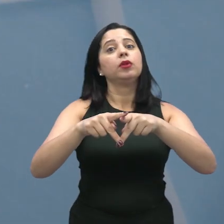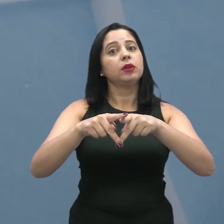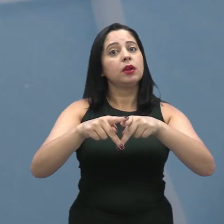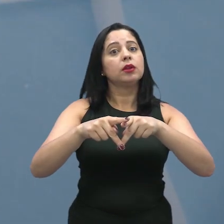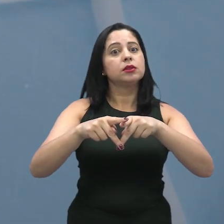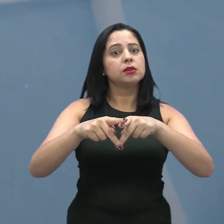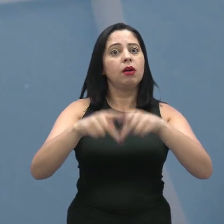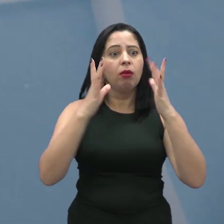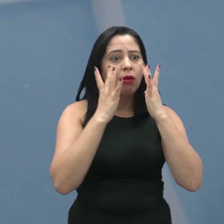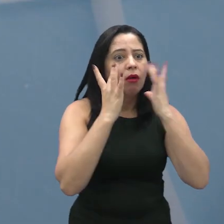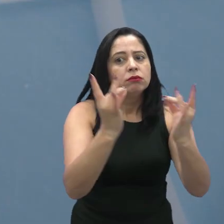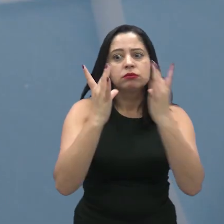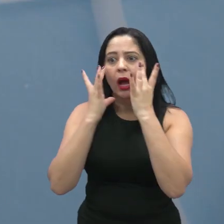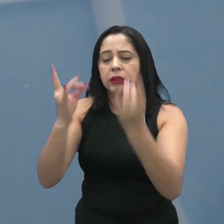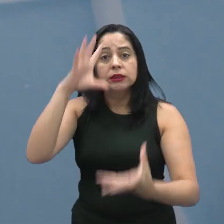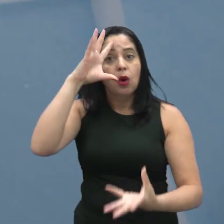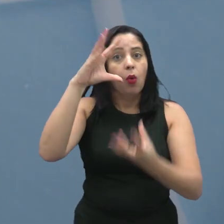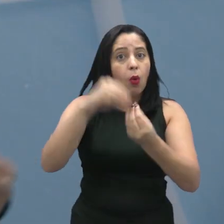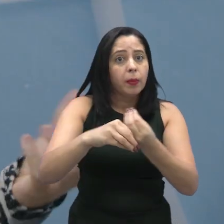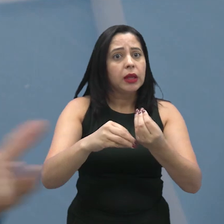esteja antenada, né? Porque